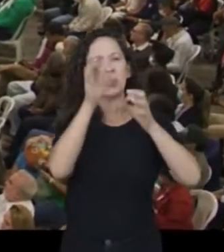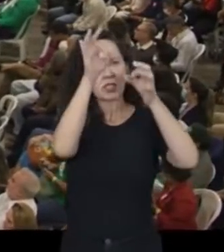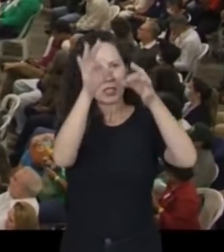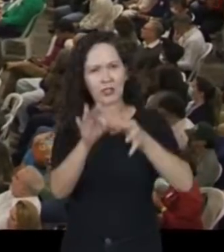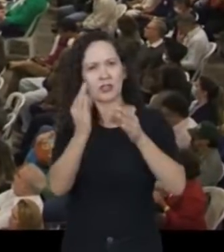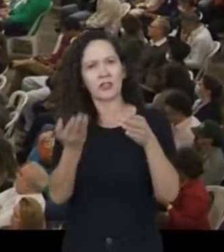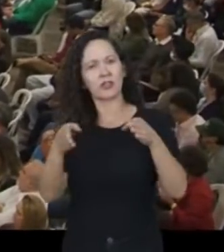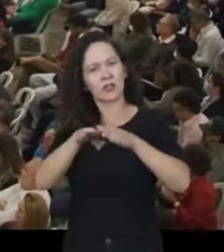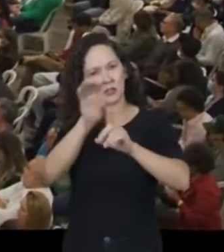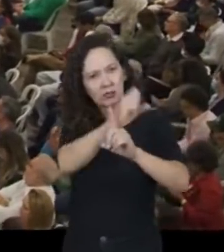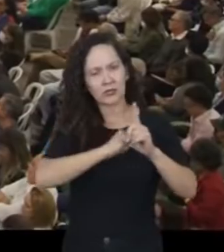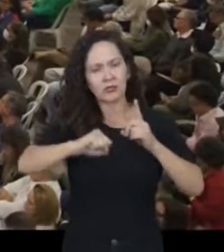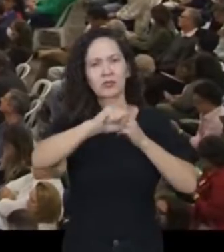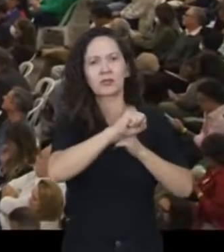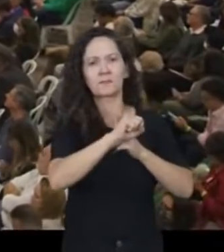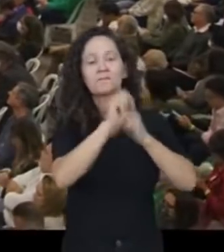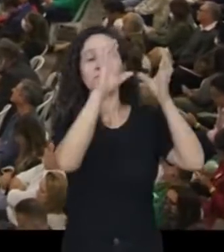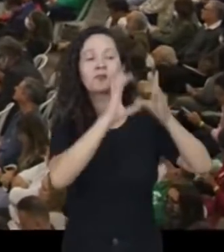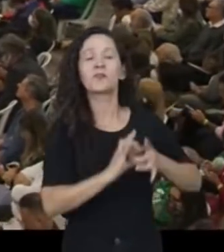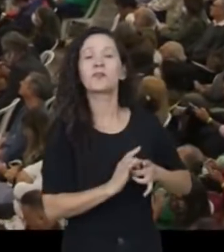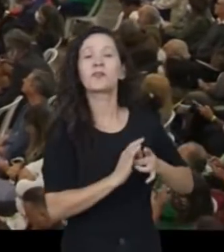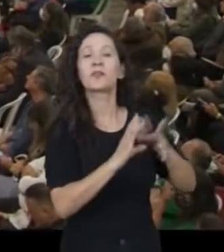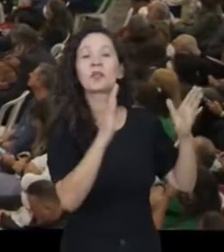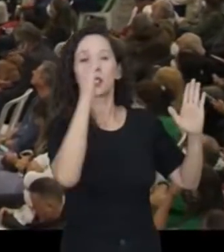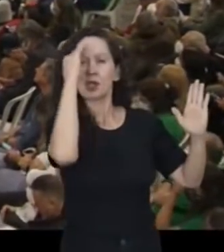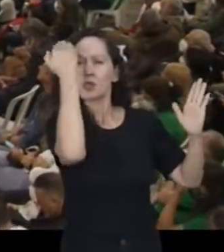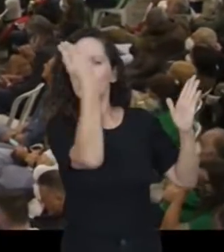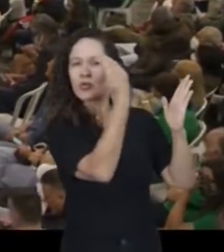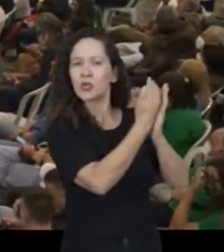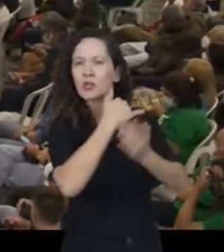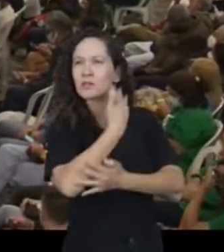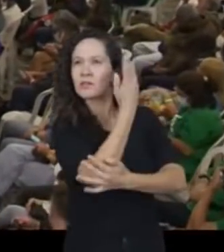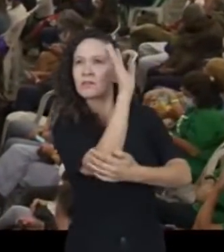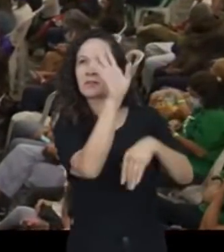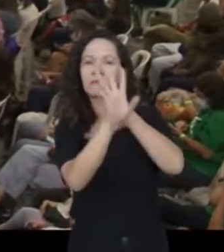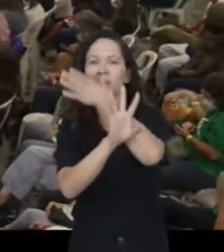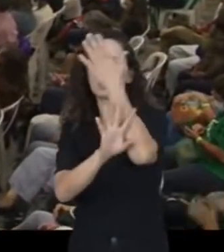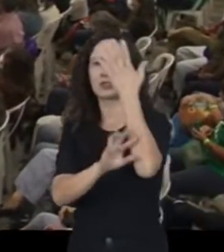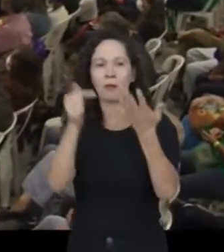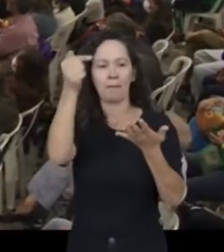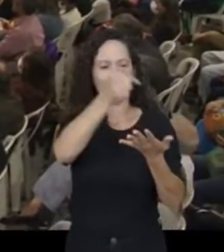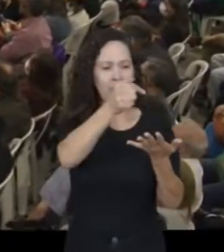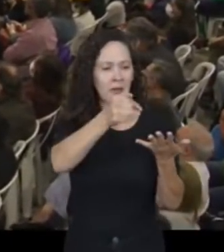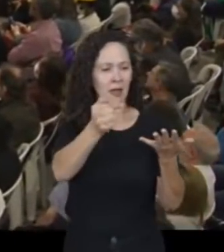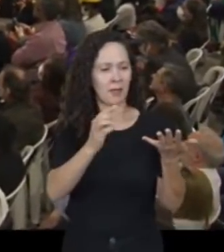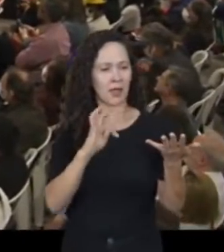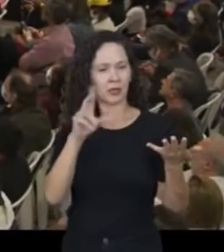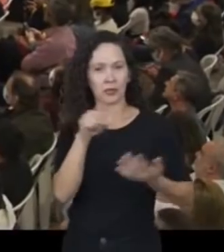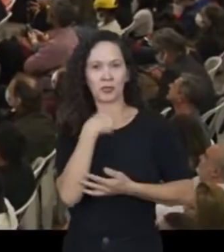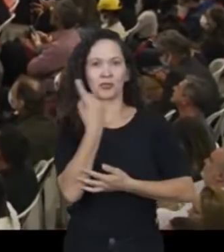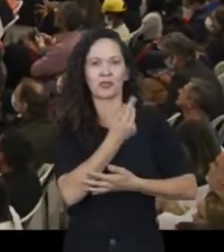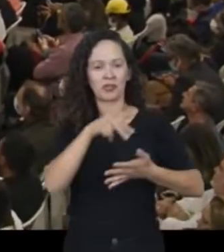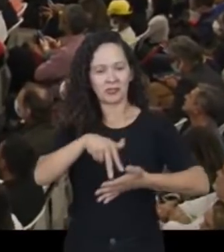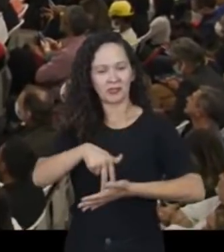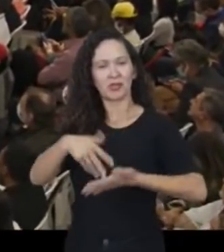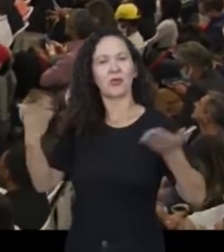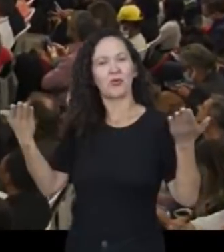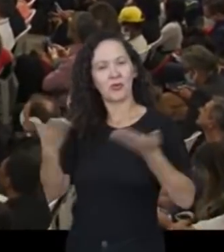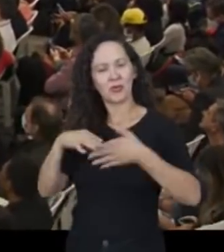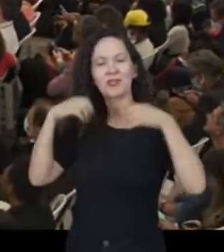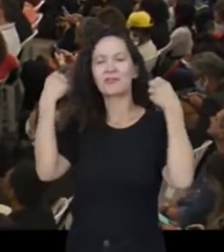da democracia e do respeito ao meio ambiente que nós todas aqui precisamos